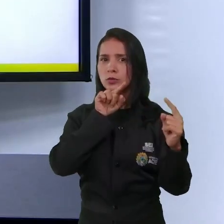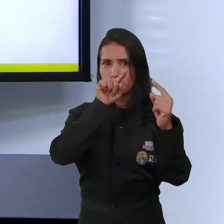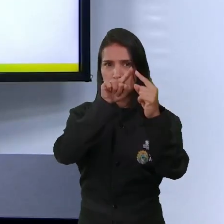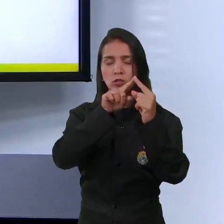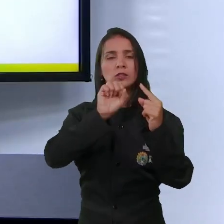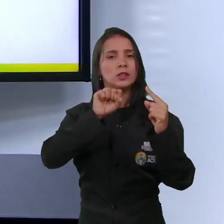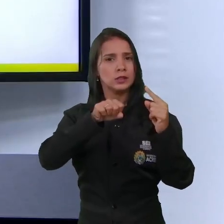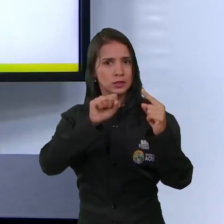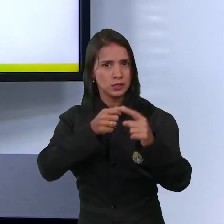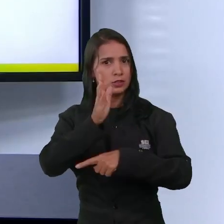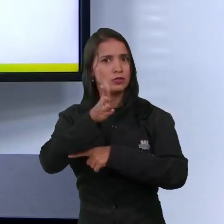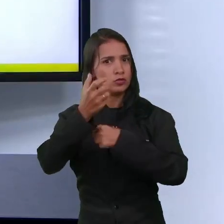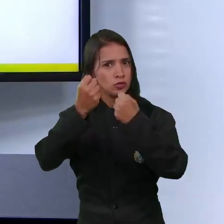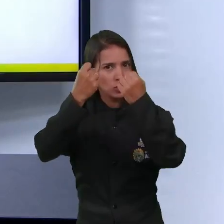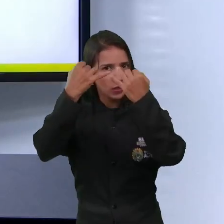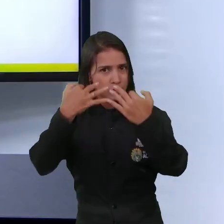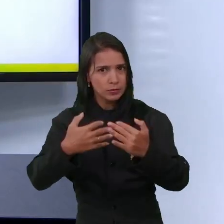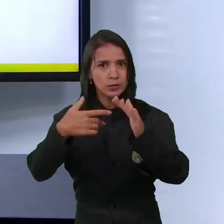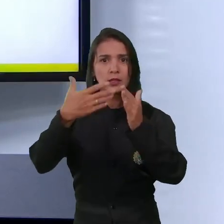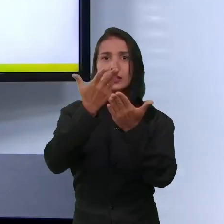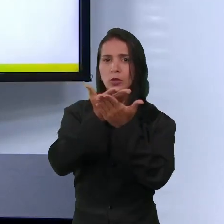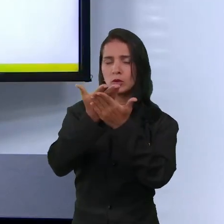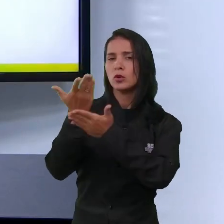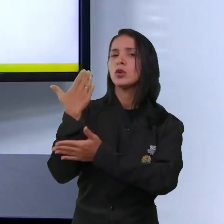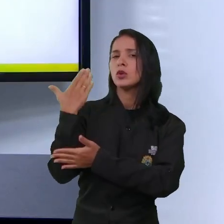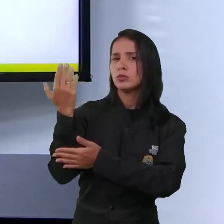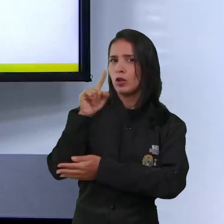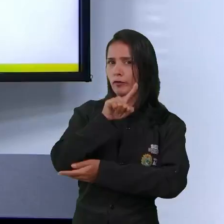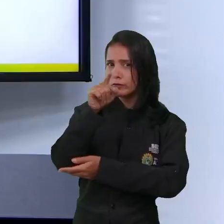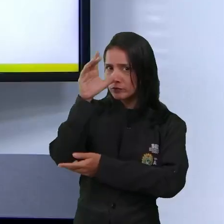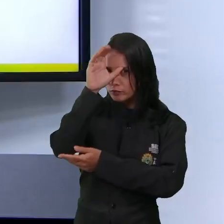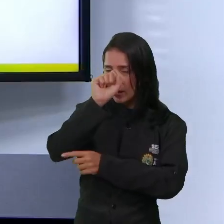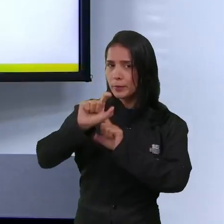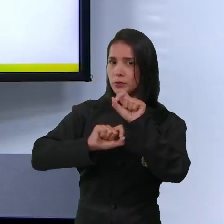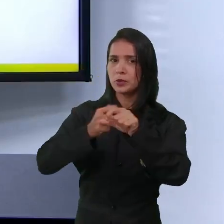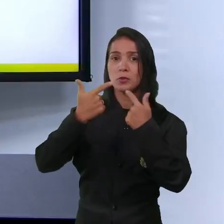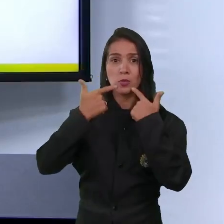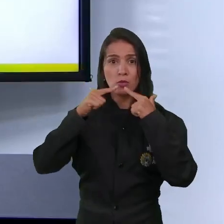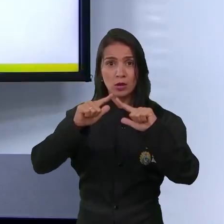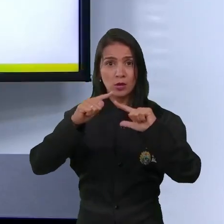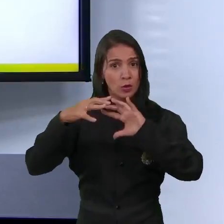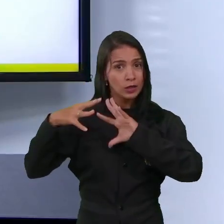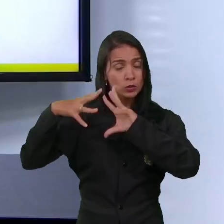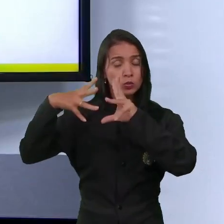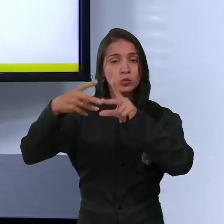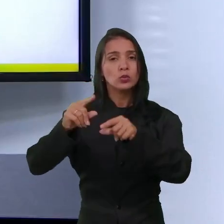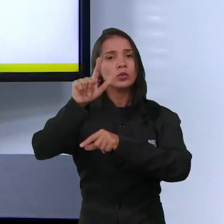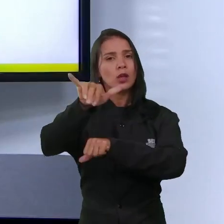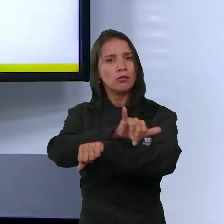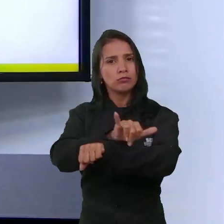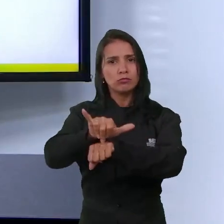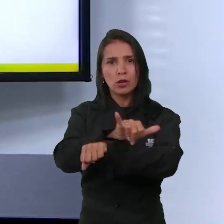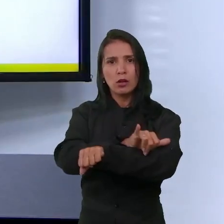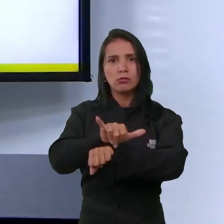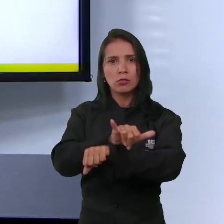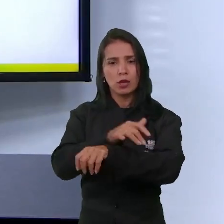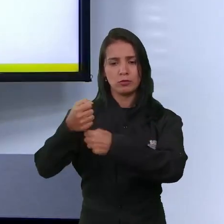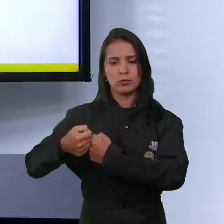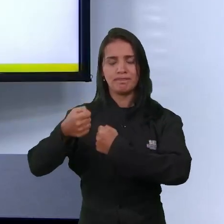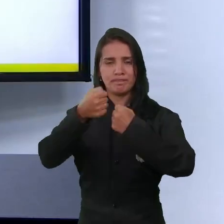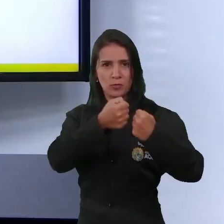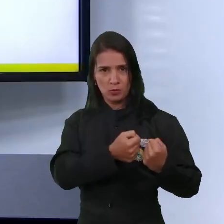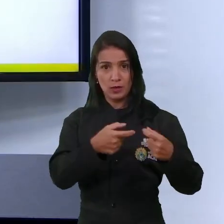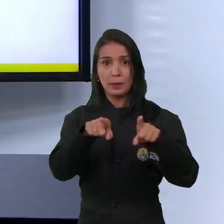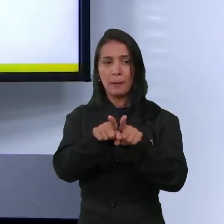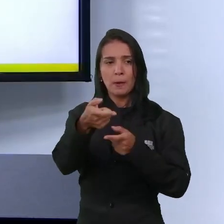tivemos uma aula sobre isso. E vocês também já aprenderam que toda linguagem, ela é um instrumento de poder.